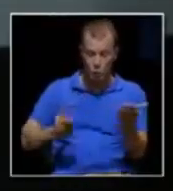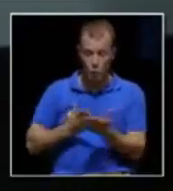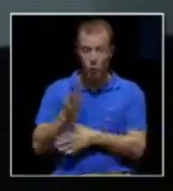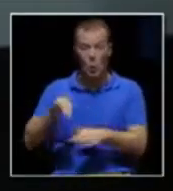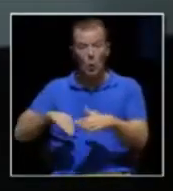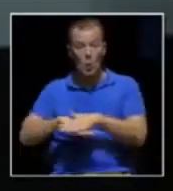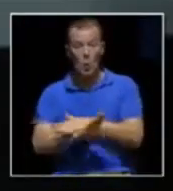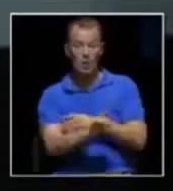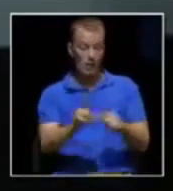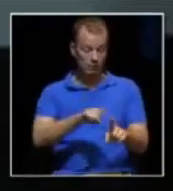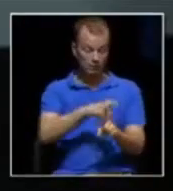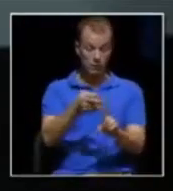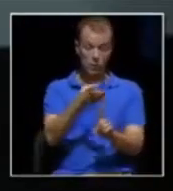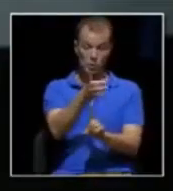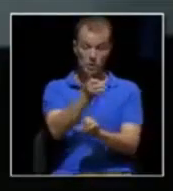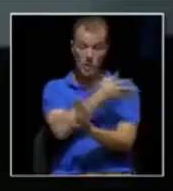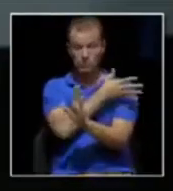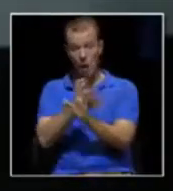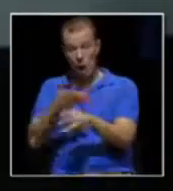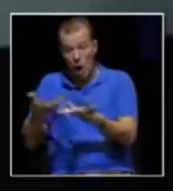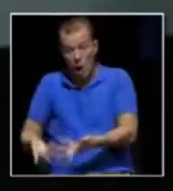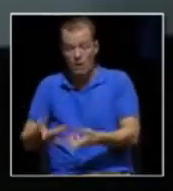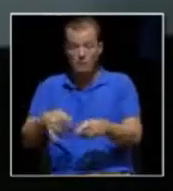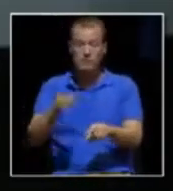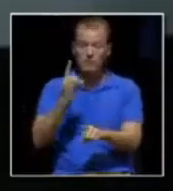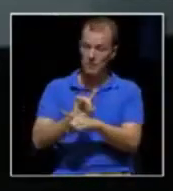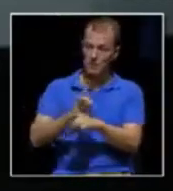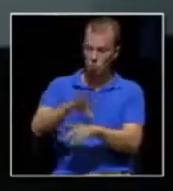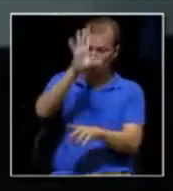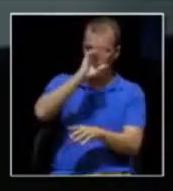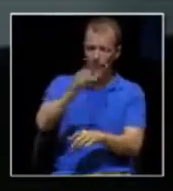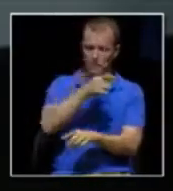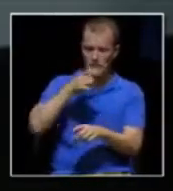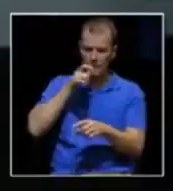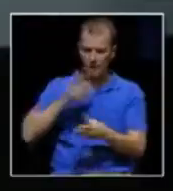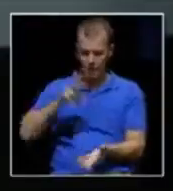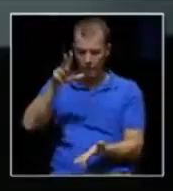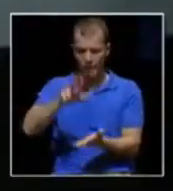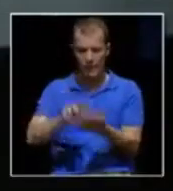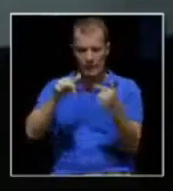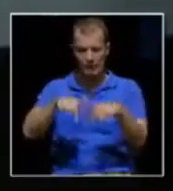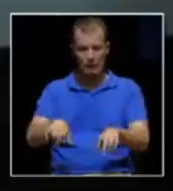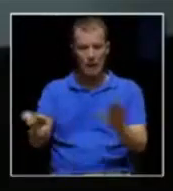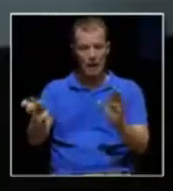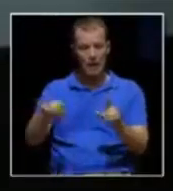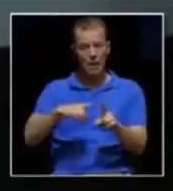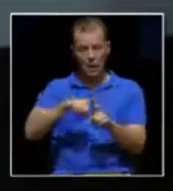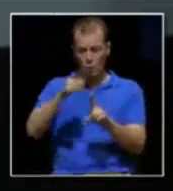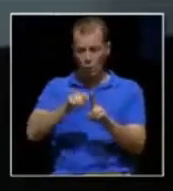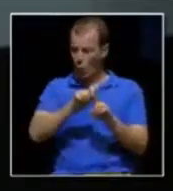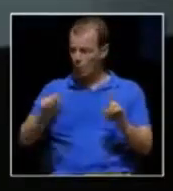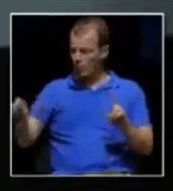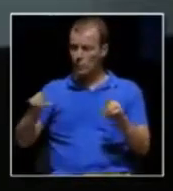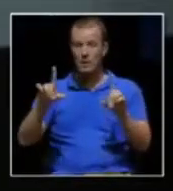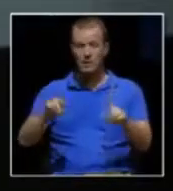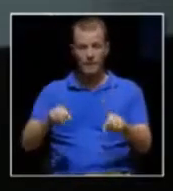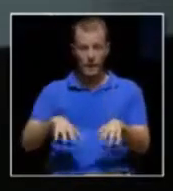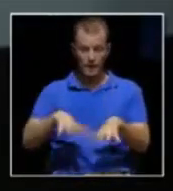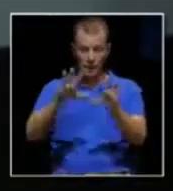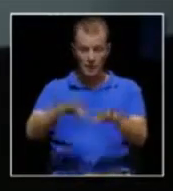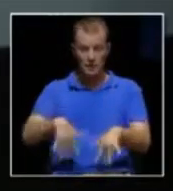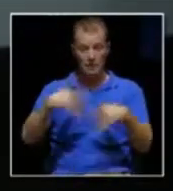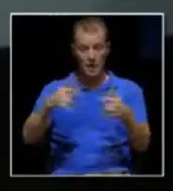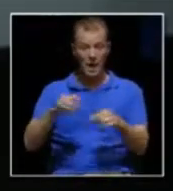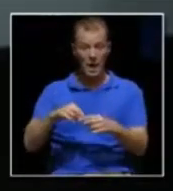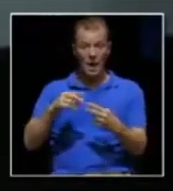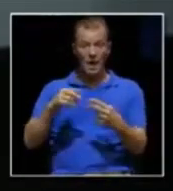gaveta desde 2016, apesar de o Governo se ter comprometido a aprová-la nesta legislatura e de existir uma resolução da Assembleia da